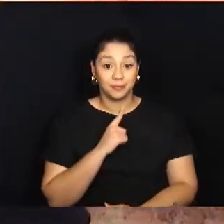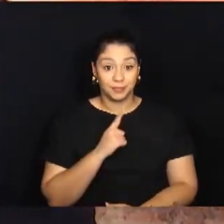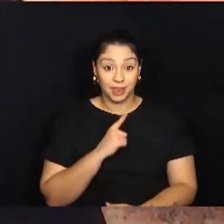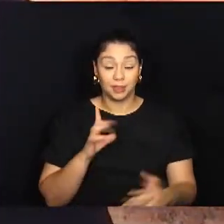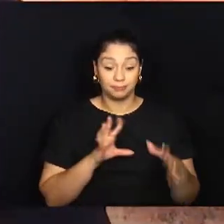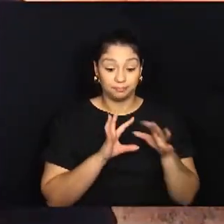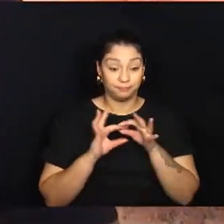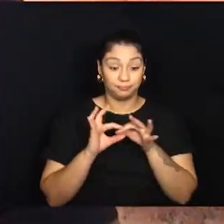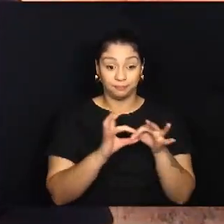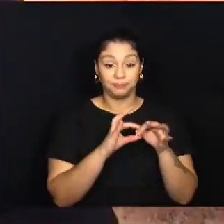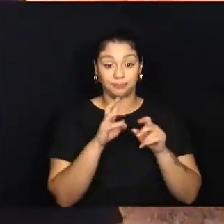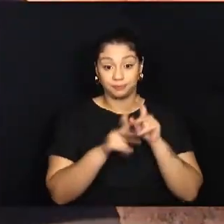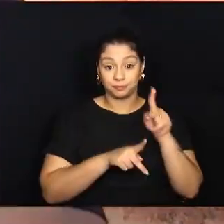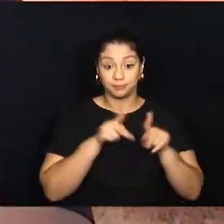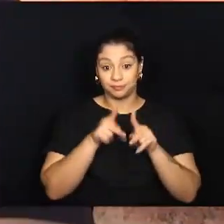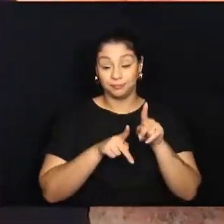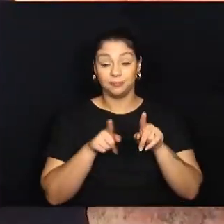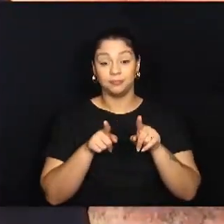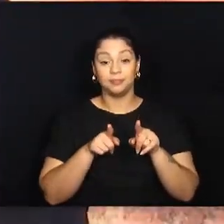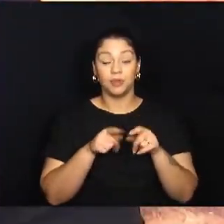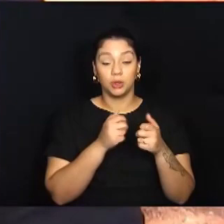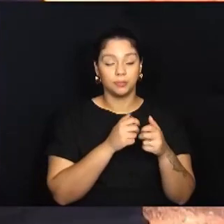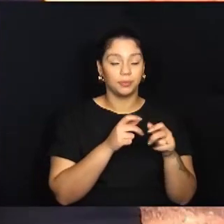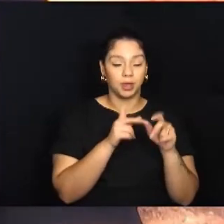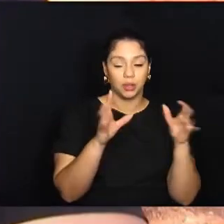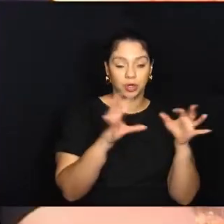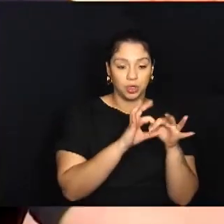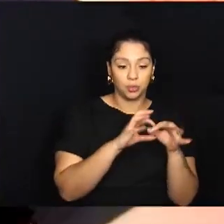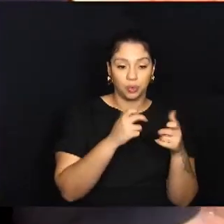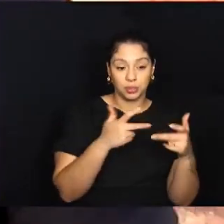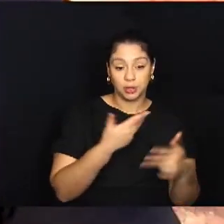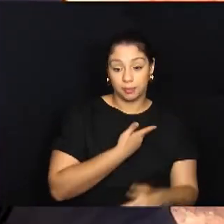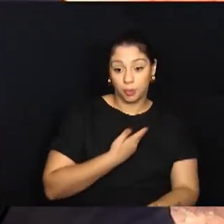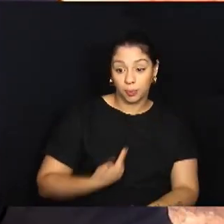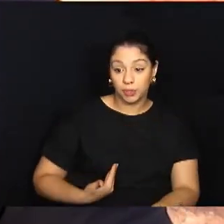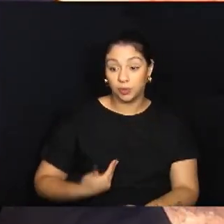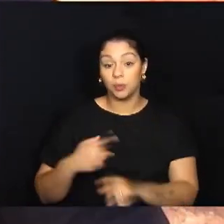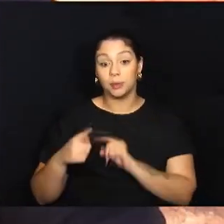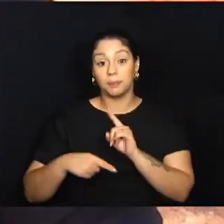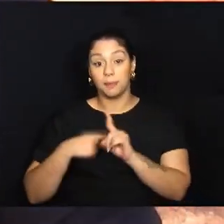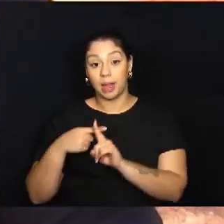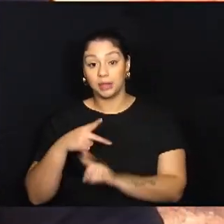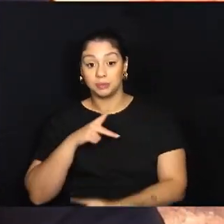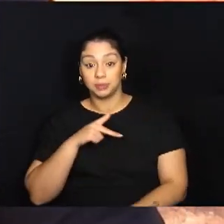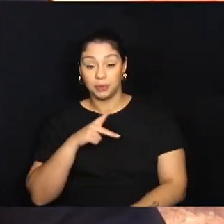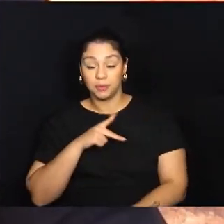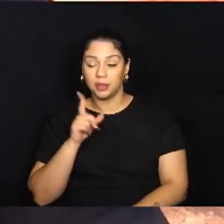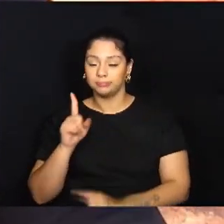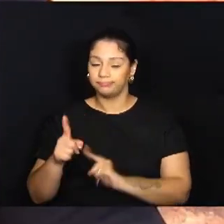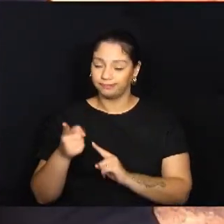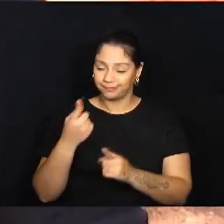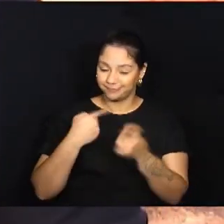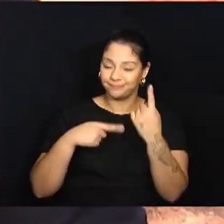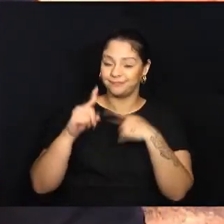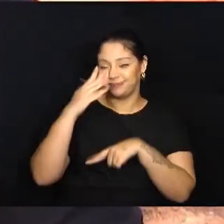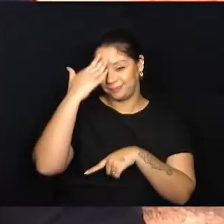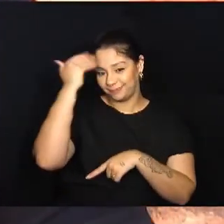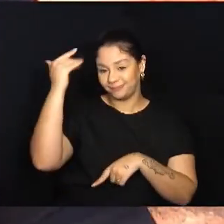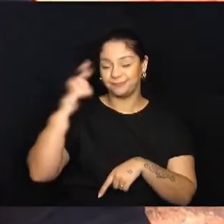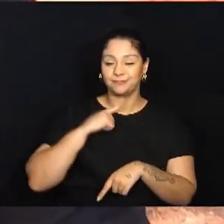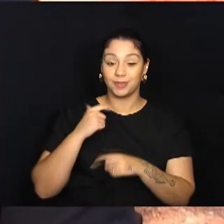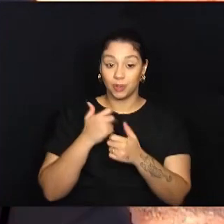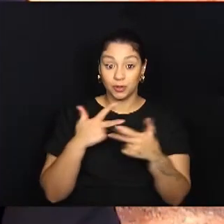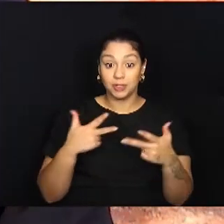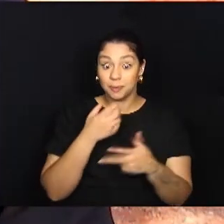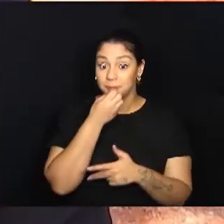do público e do privado, as coisas dão certo. Então, eu acho que com todos esses benefícios, todos